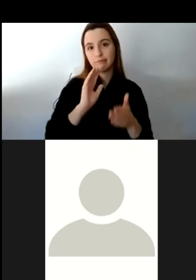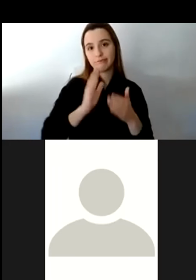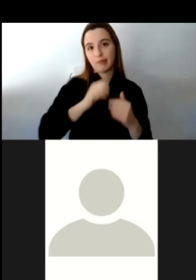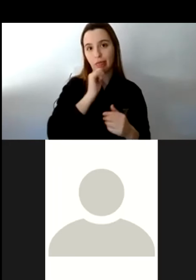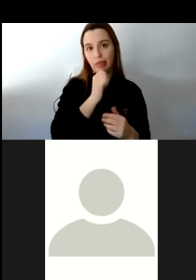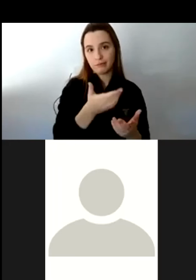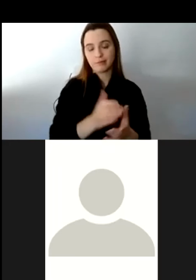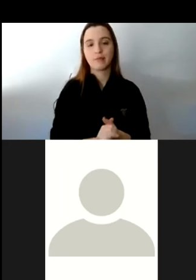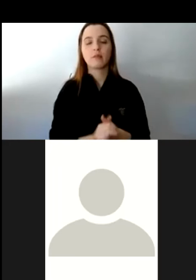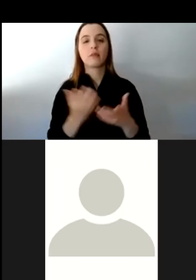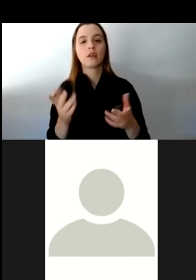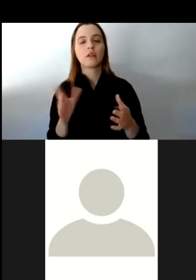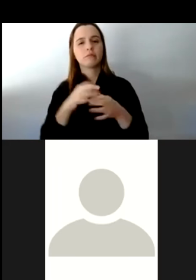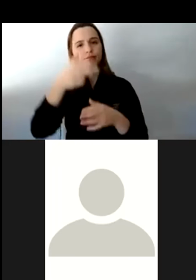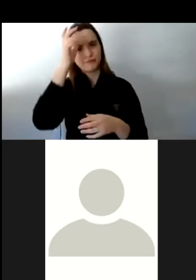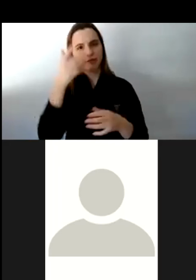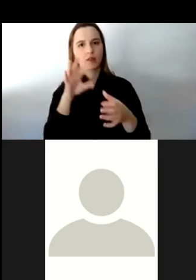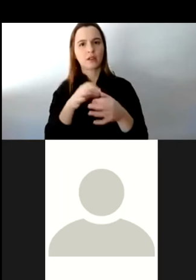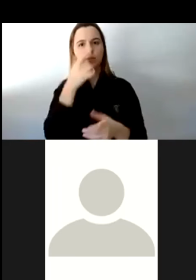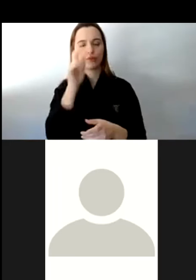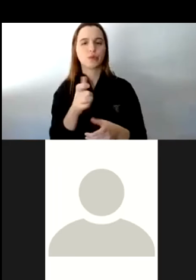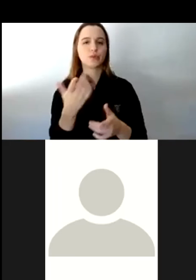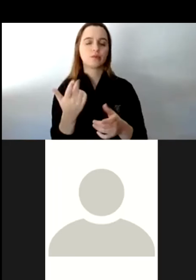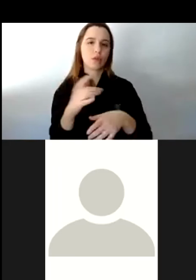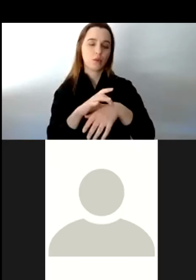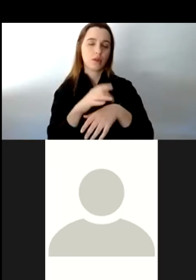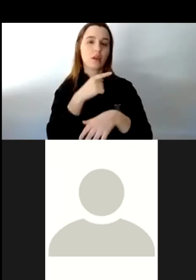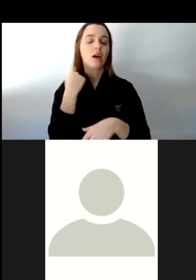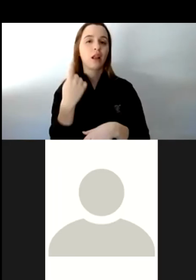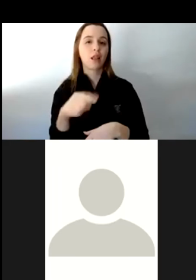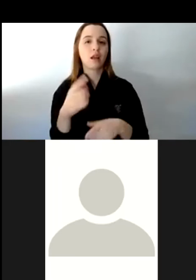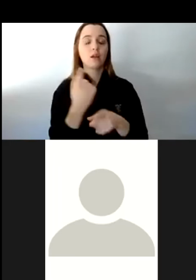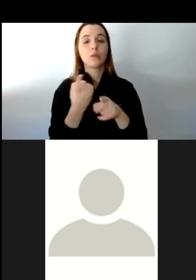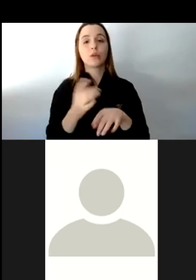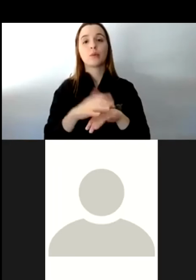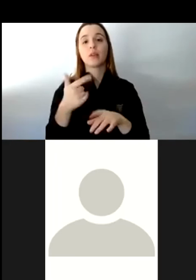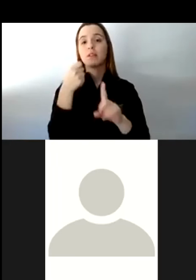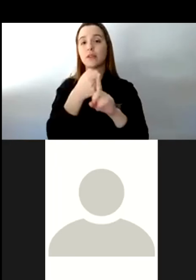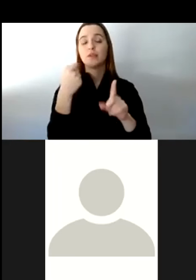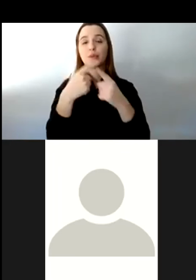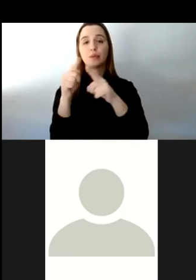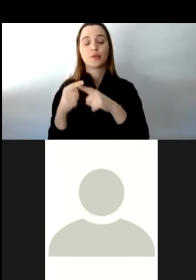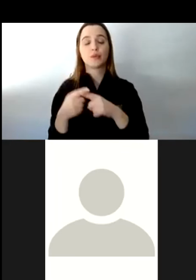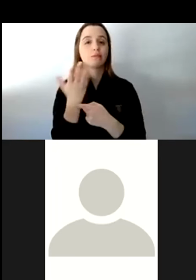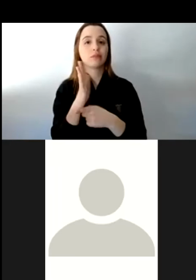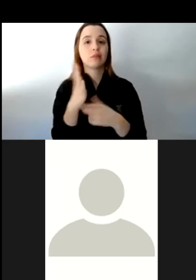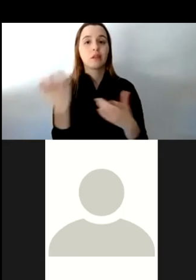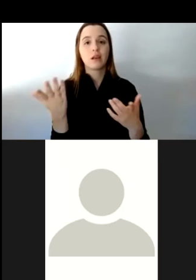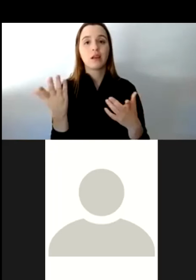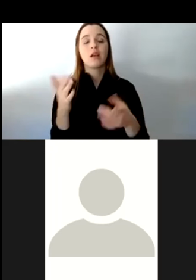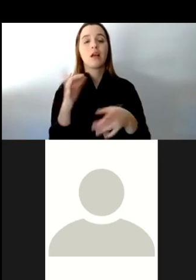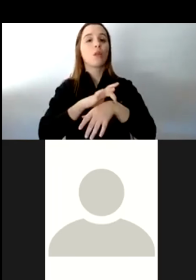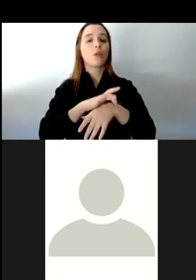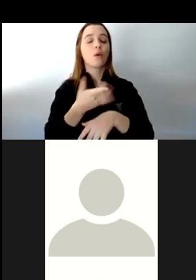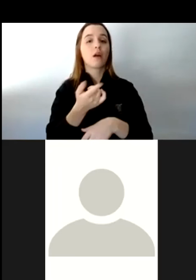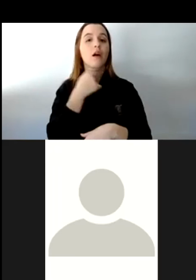O desenho de respostas dirigidos a pessoas com doença rara é complexo, pois apresentam diversos desafios como a